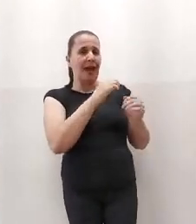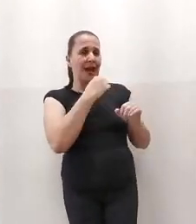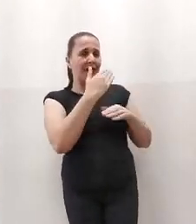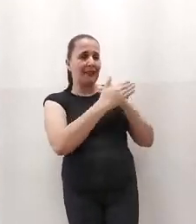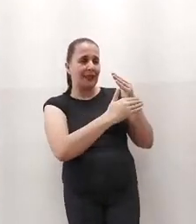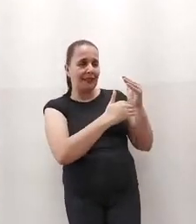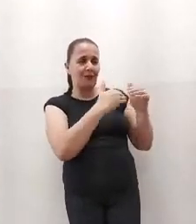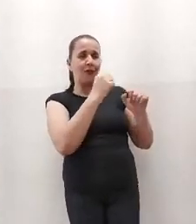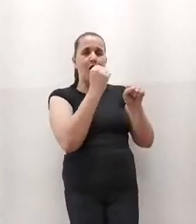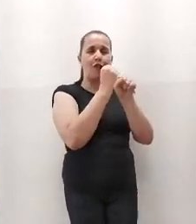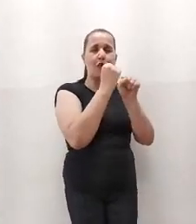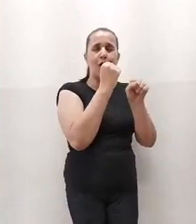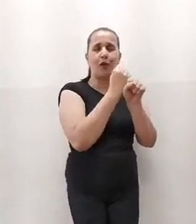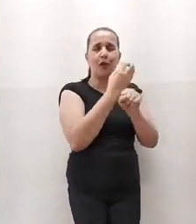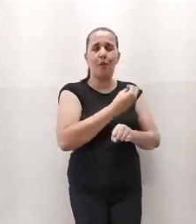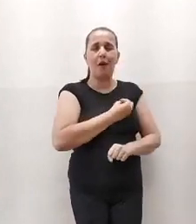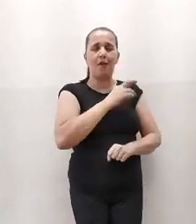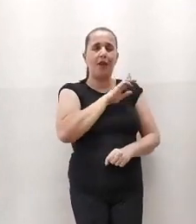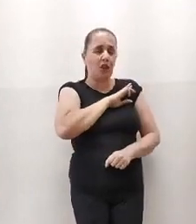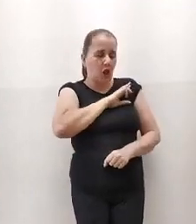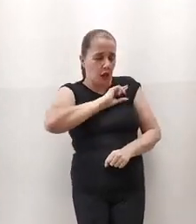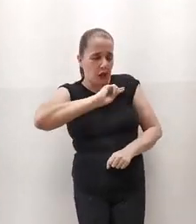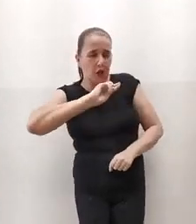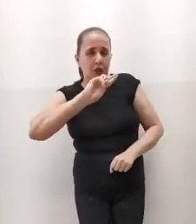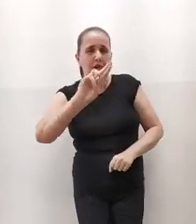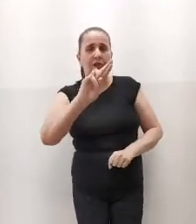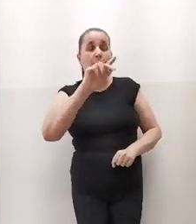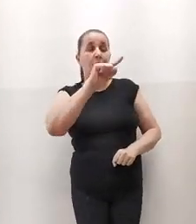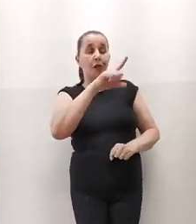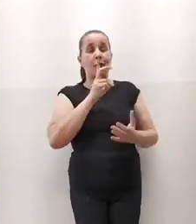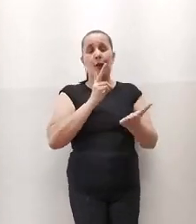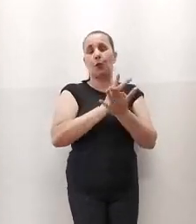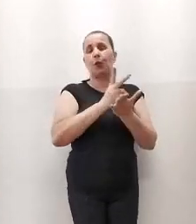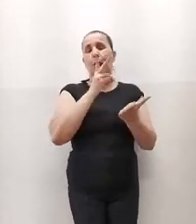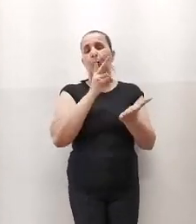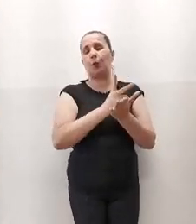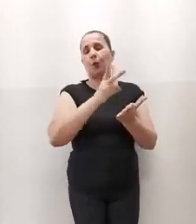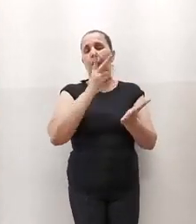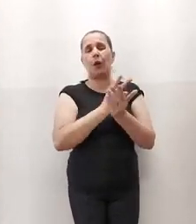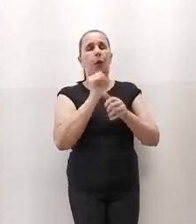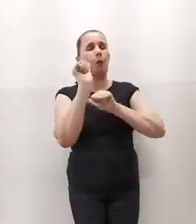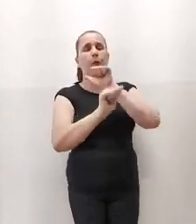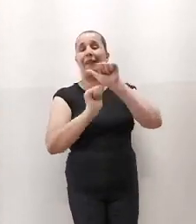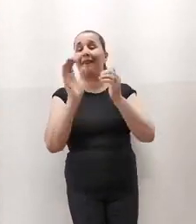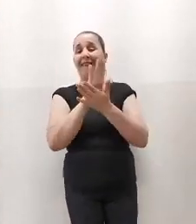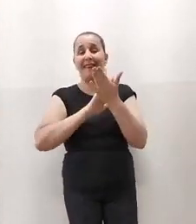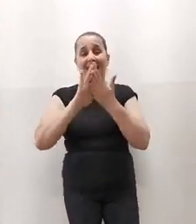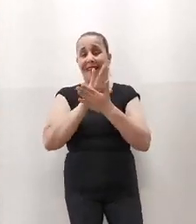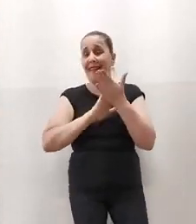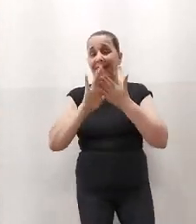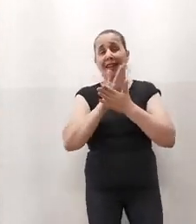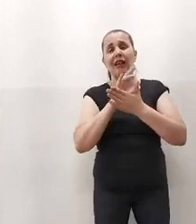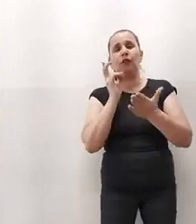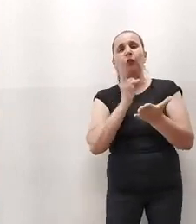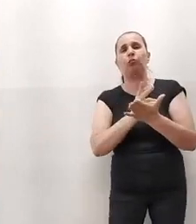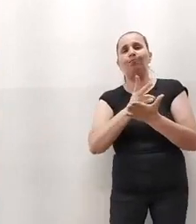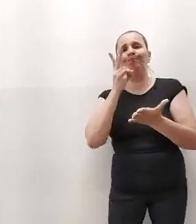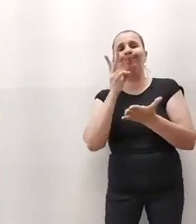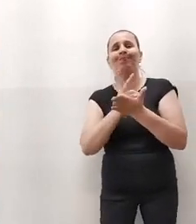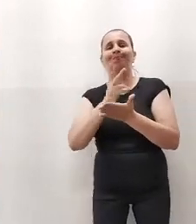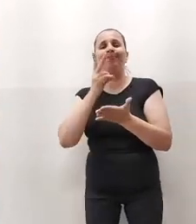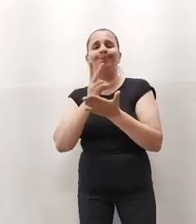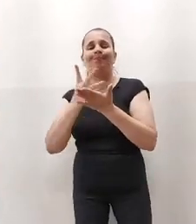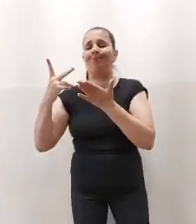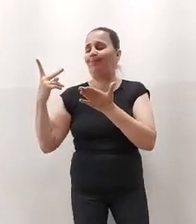uma vida religiosa onde você permanece da mesma forma, sem mudança, e mesmo assim você continua.